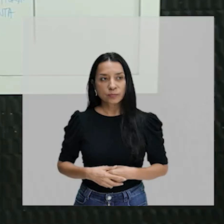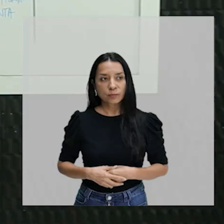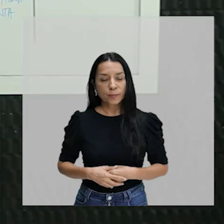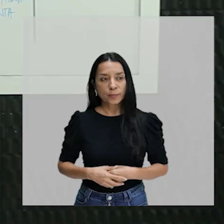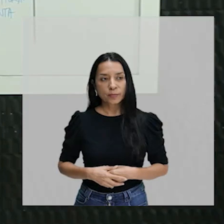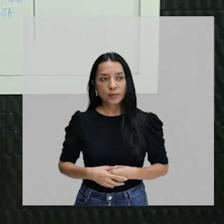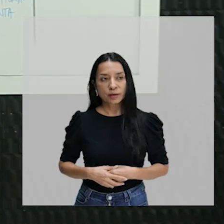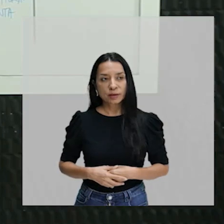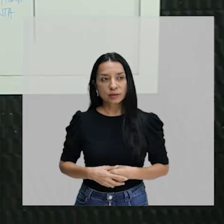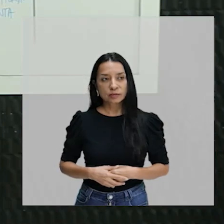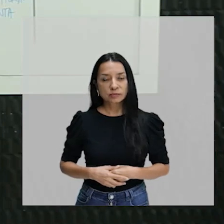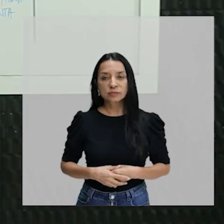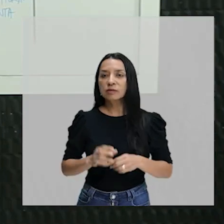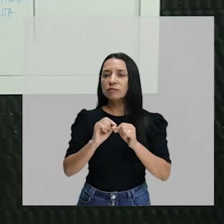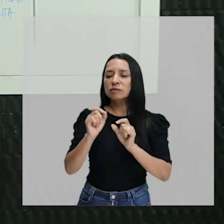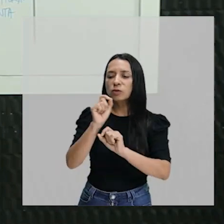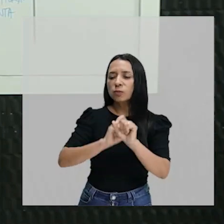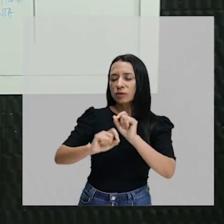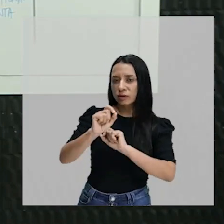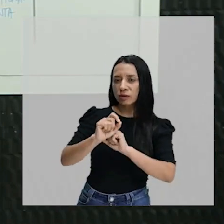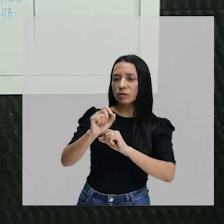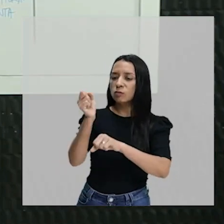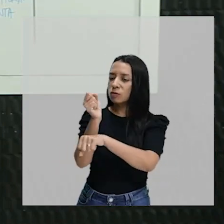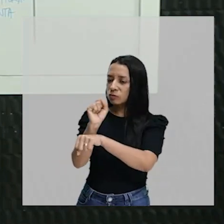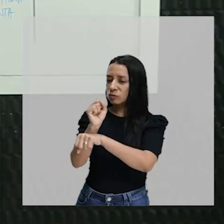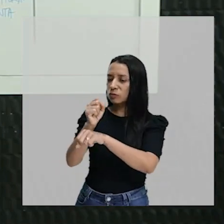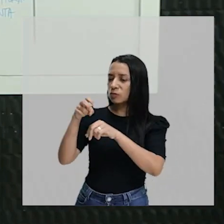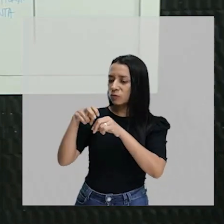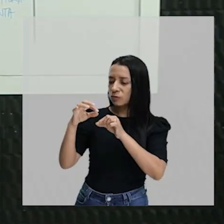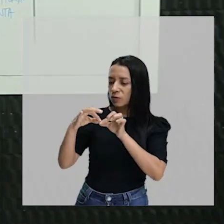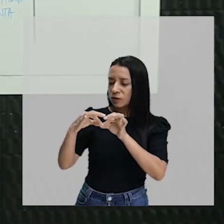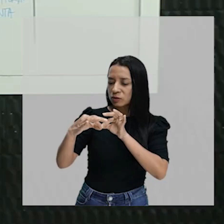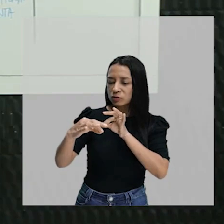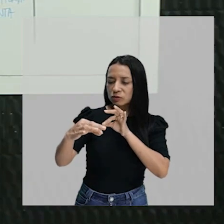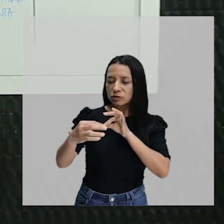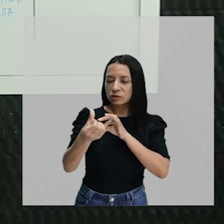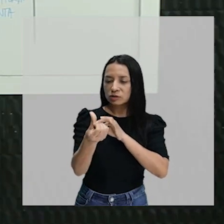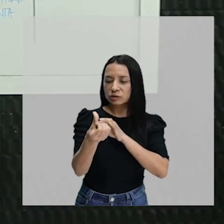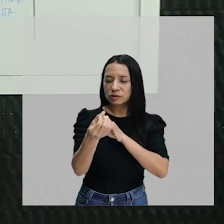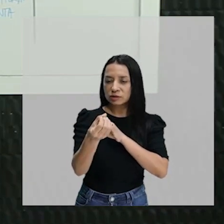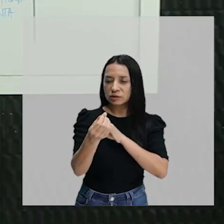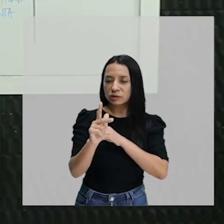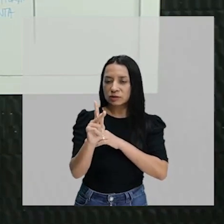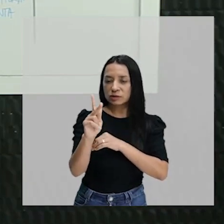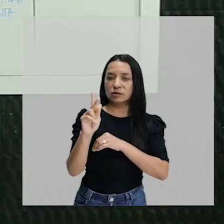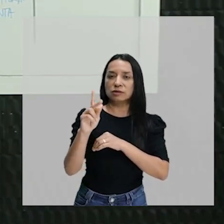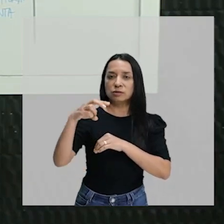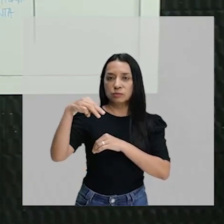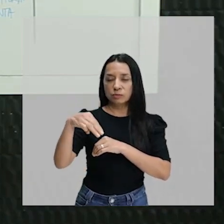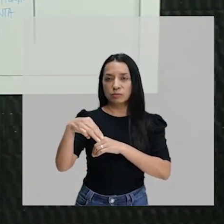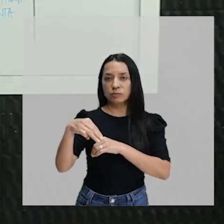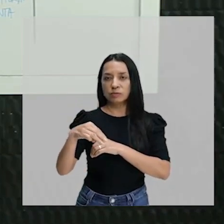tá então vou fazer o seguinte vou passar aqui para duas horas se for duas